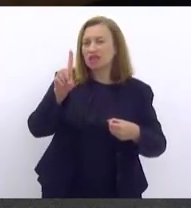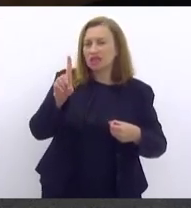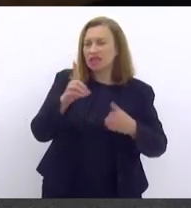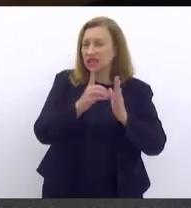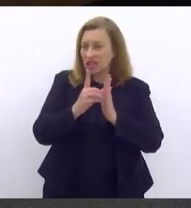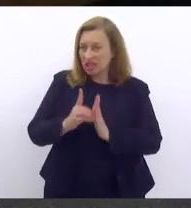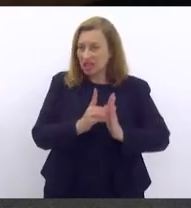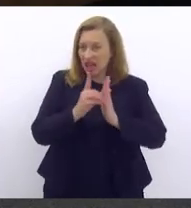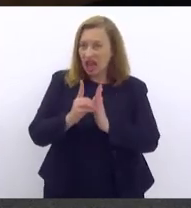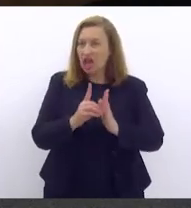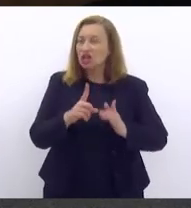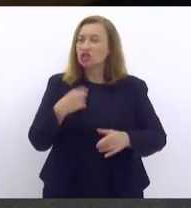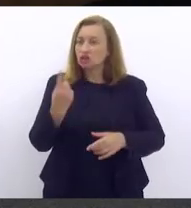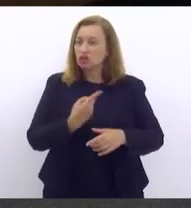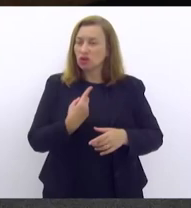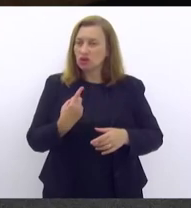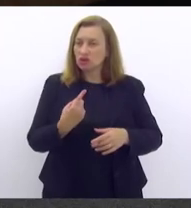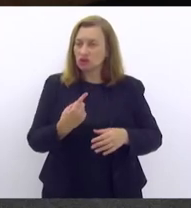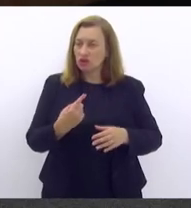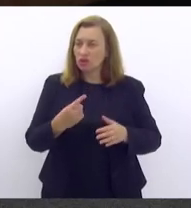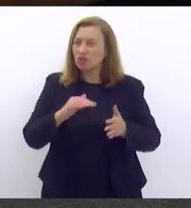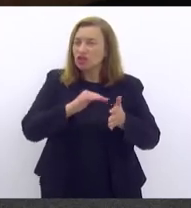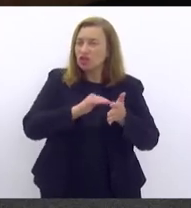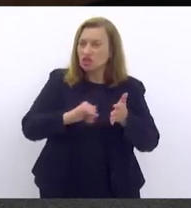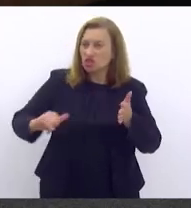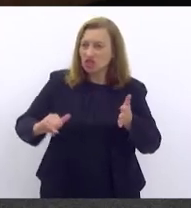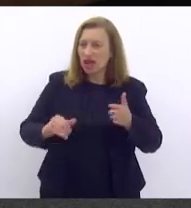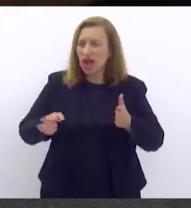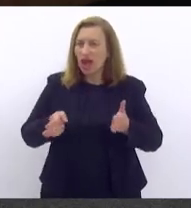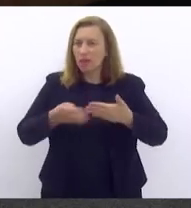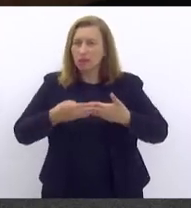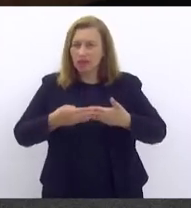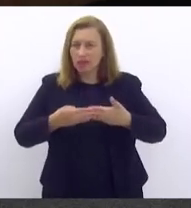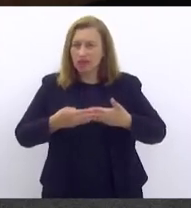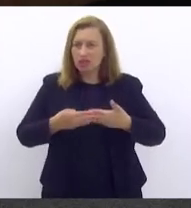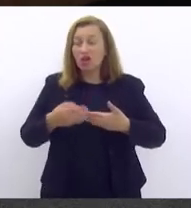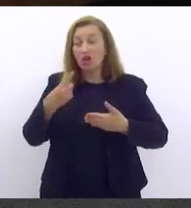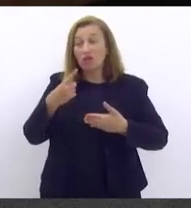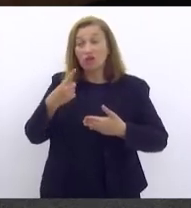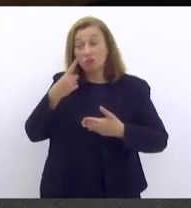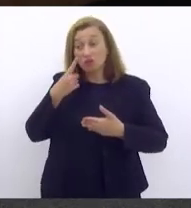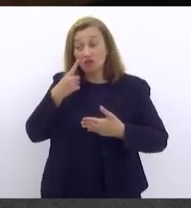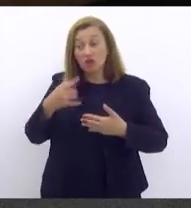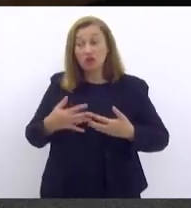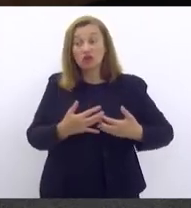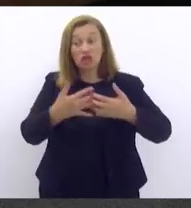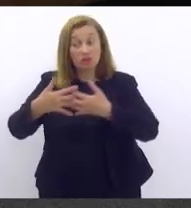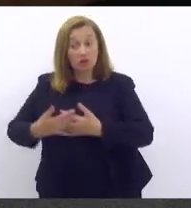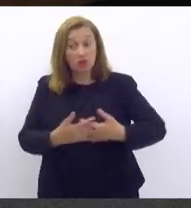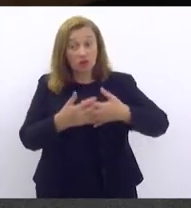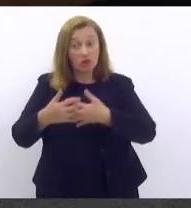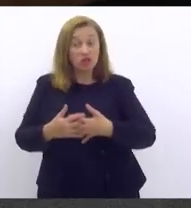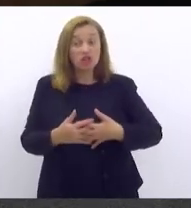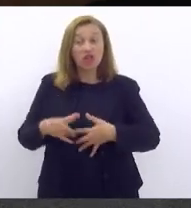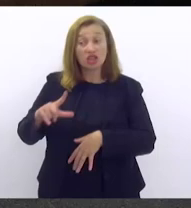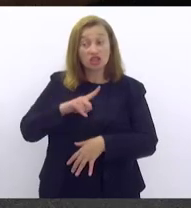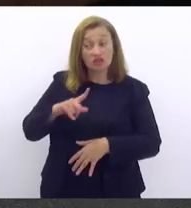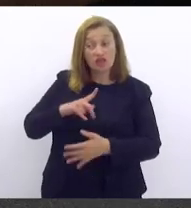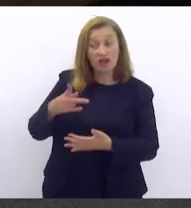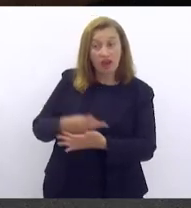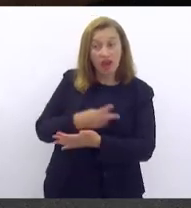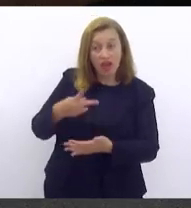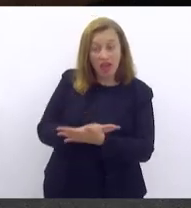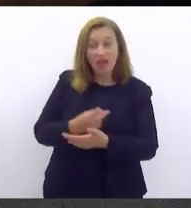nós vamos desmontar a Blitz, porque está ilegal, vamos levantar os caminhões, e os que tiverem ilegais, nós